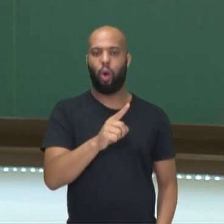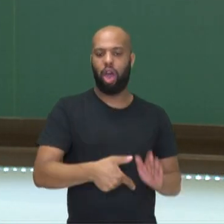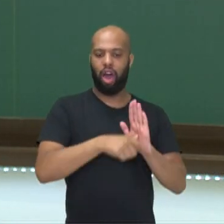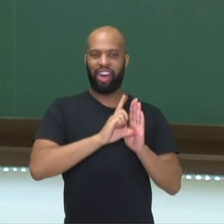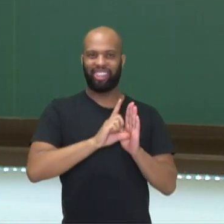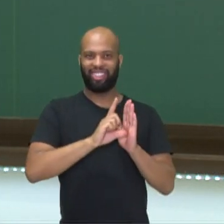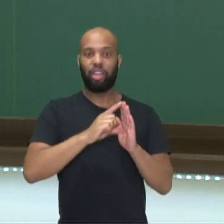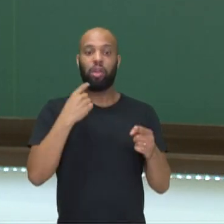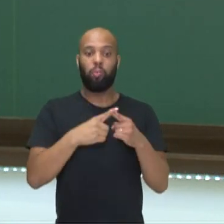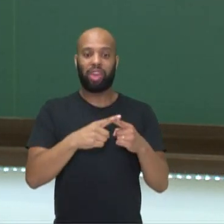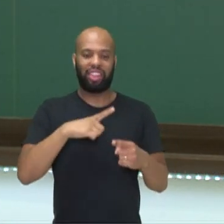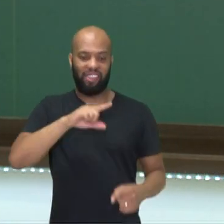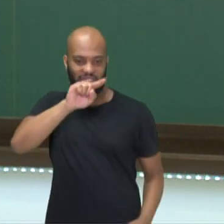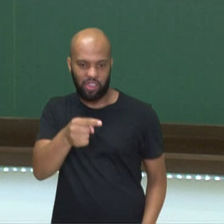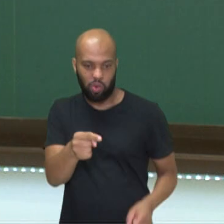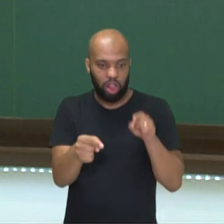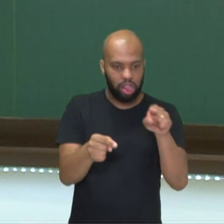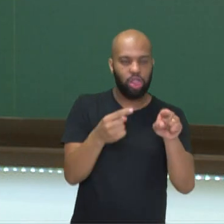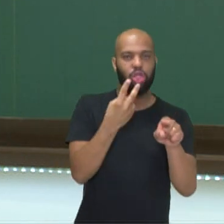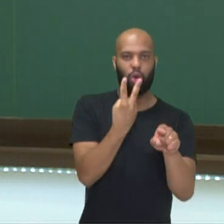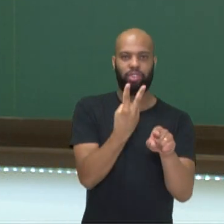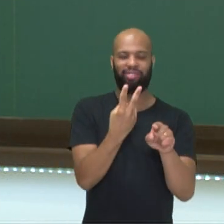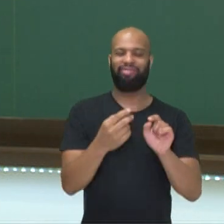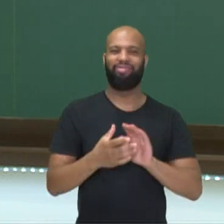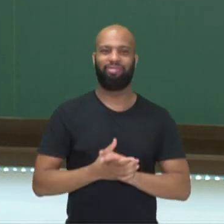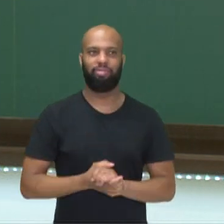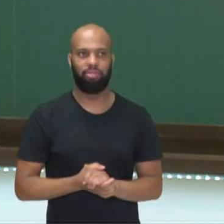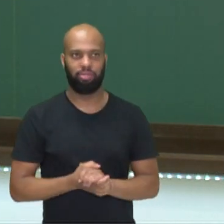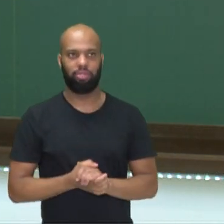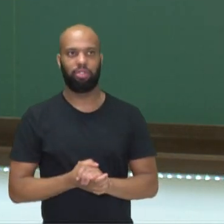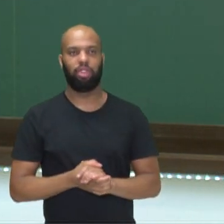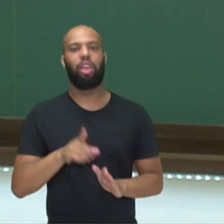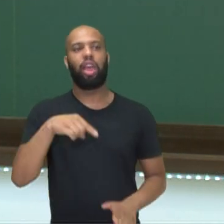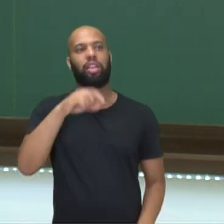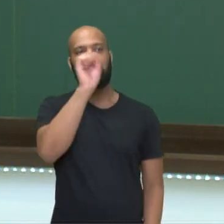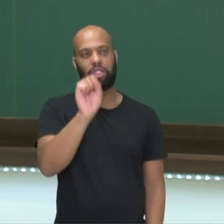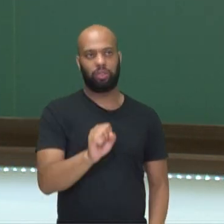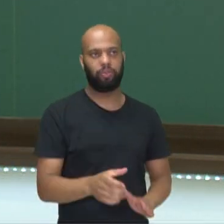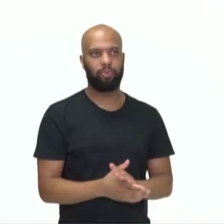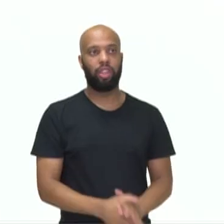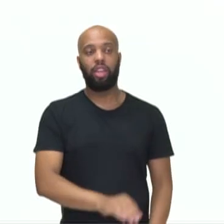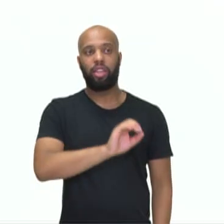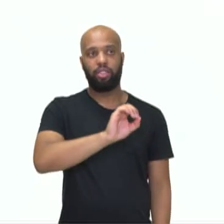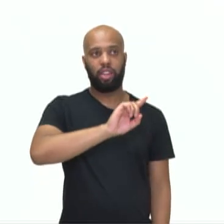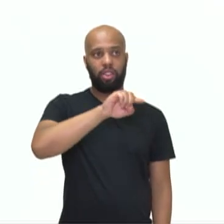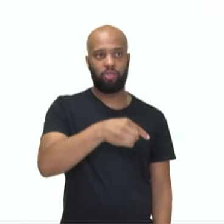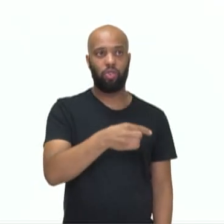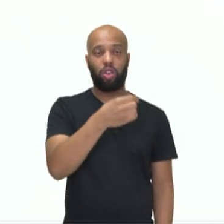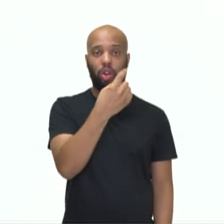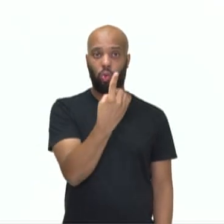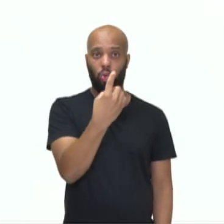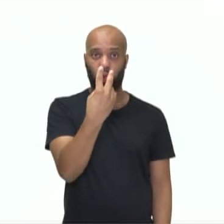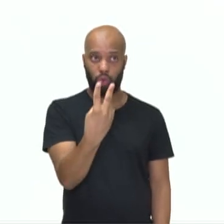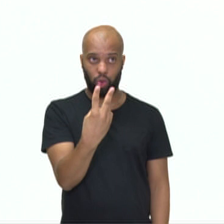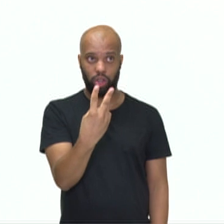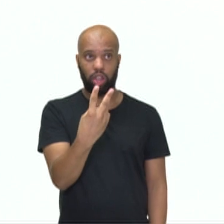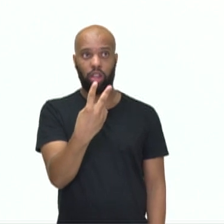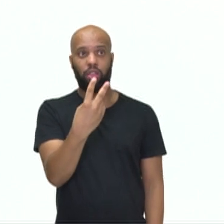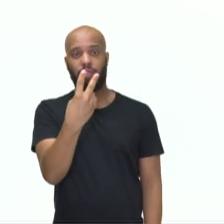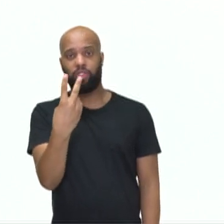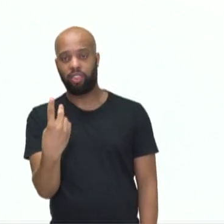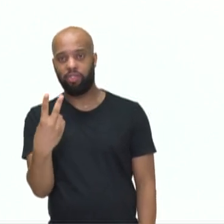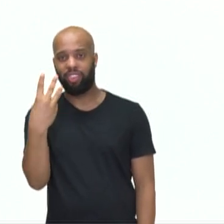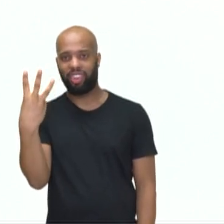Tá? Ele está antes da vírgula. Então aqui é um S de simples. 0,1, 23,